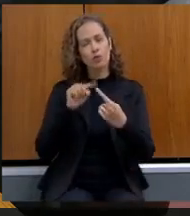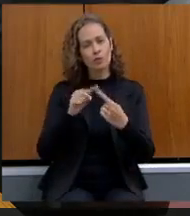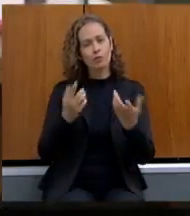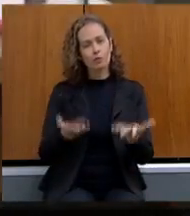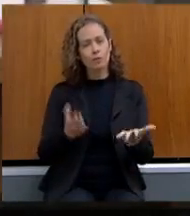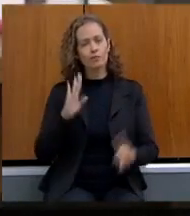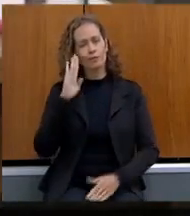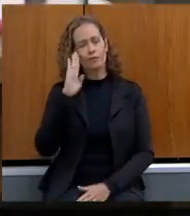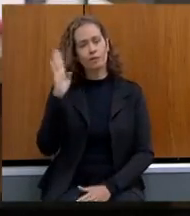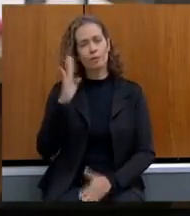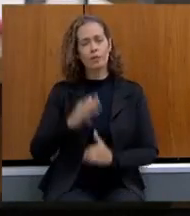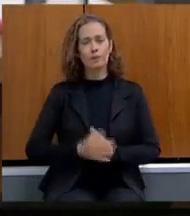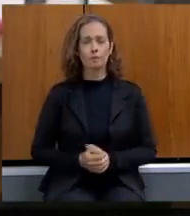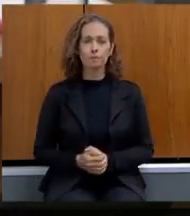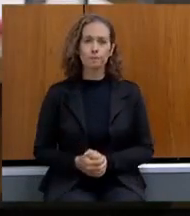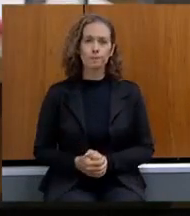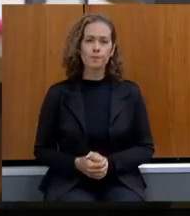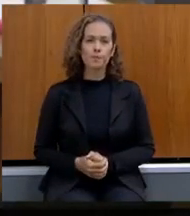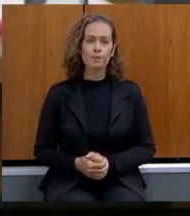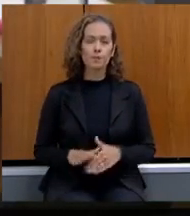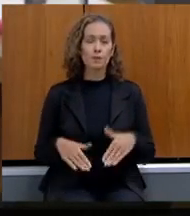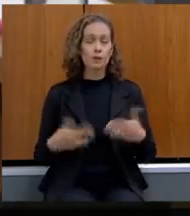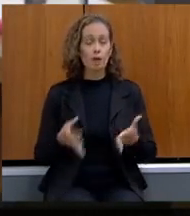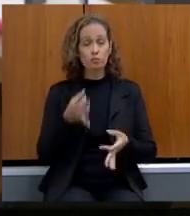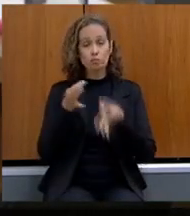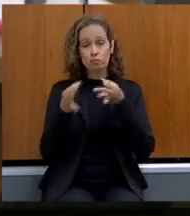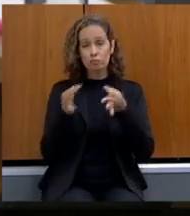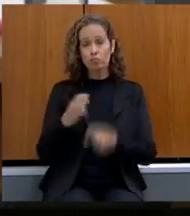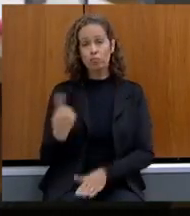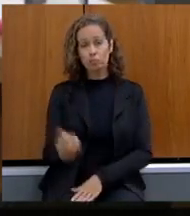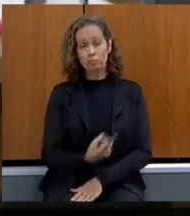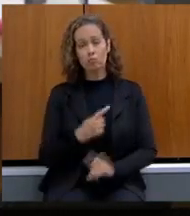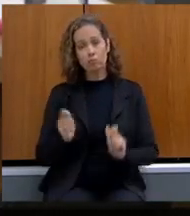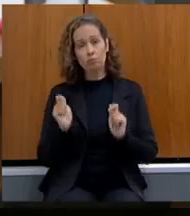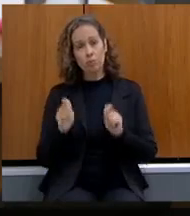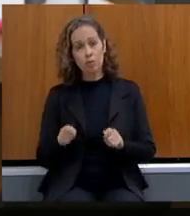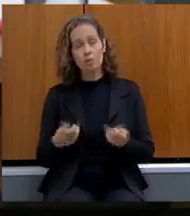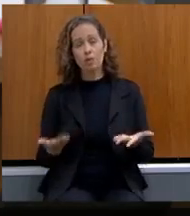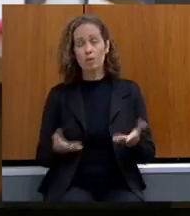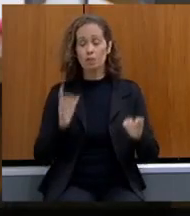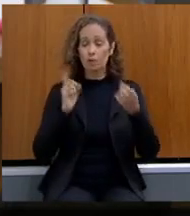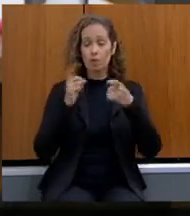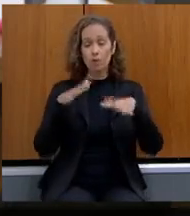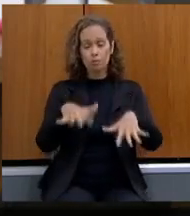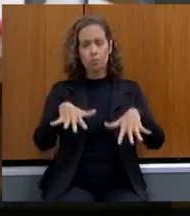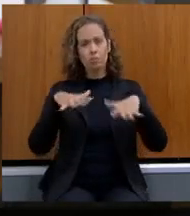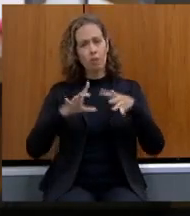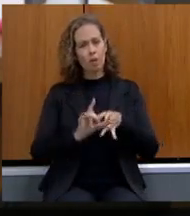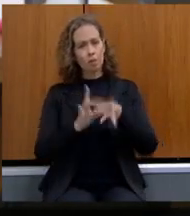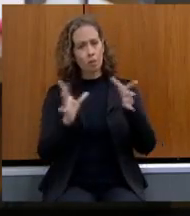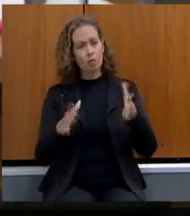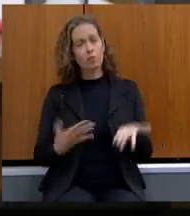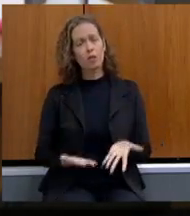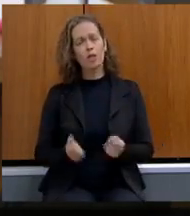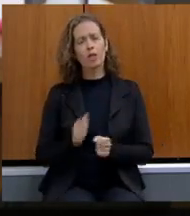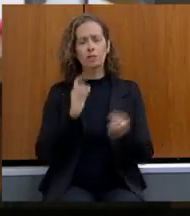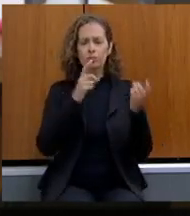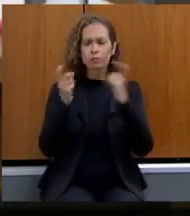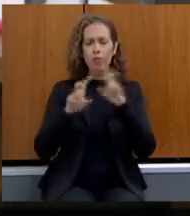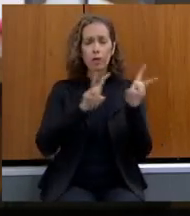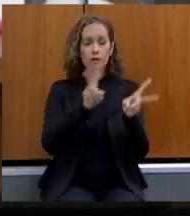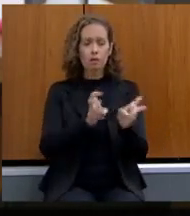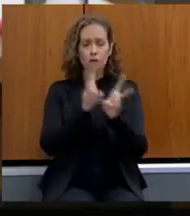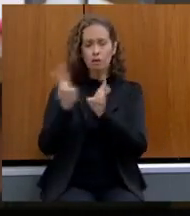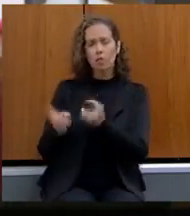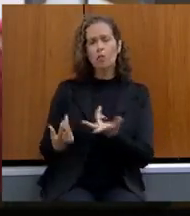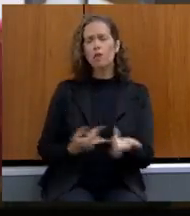eu deixo a sugestão para que a gente possa tratar isso como uma audiência pública é trazendo os debates